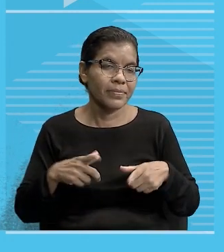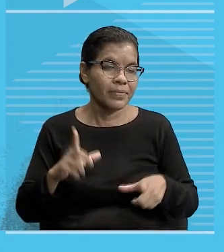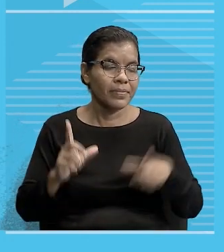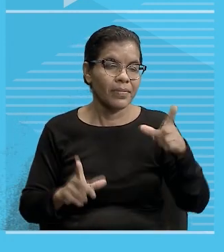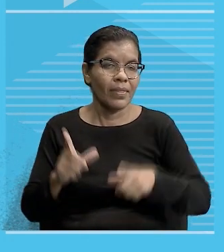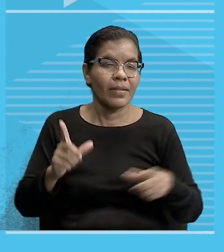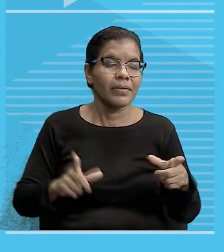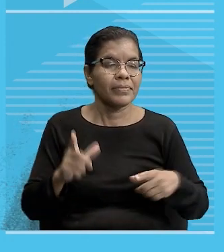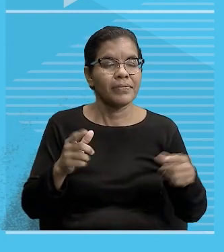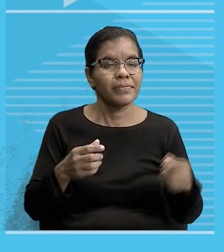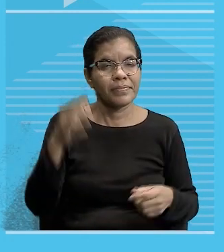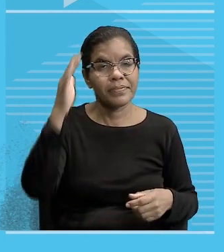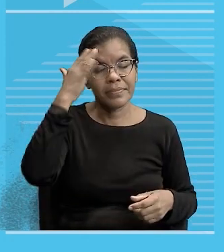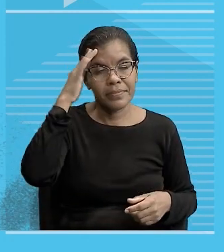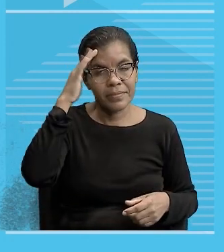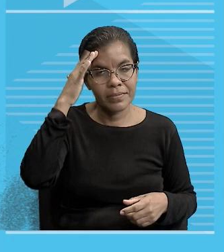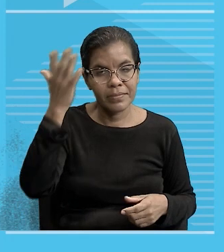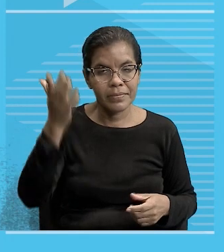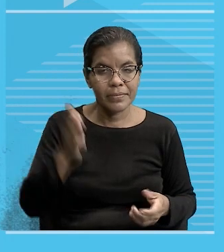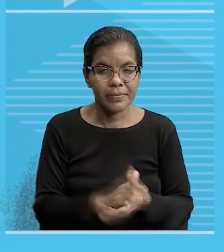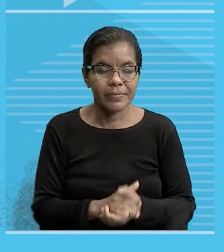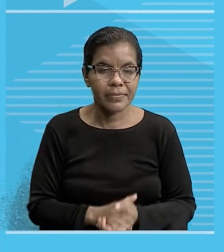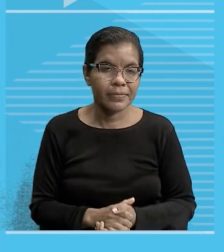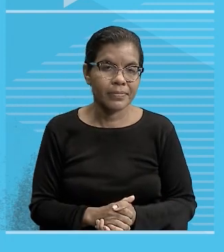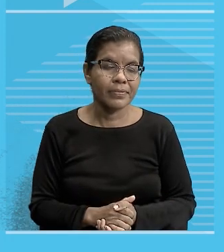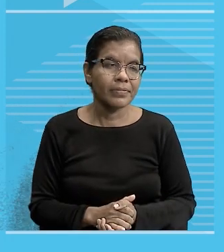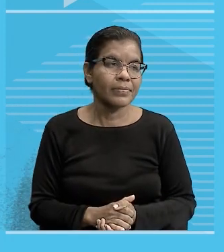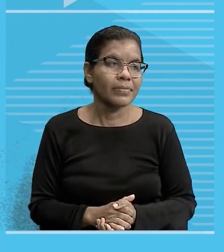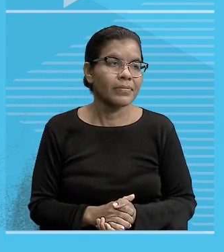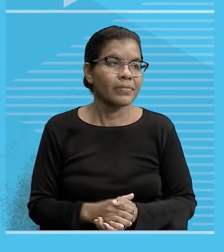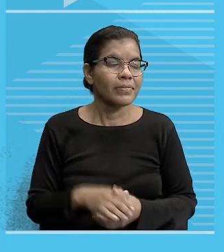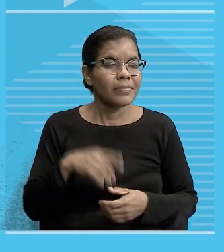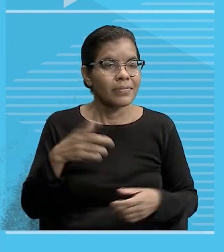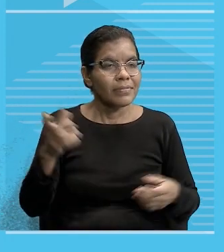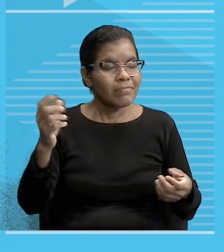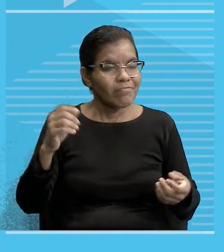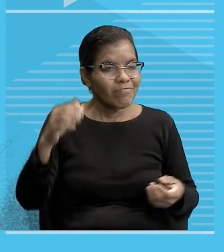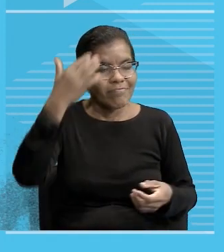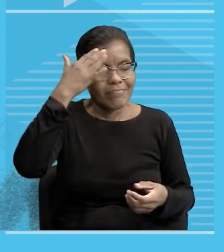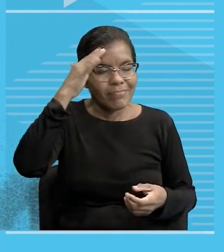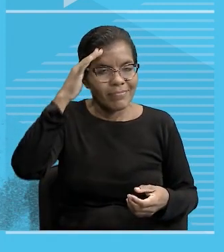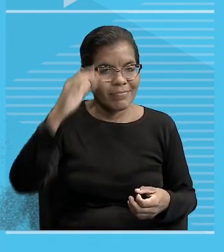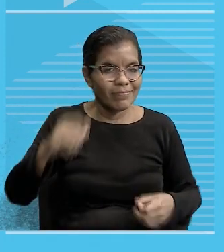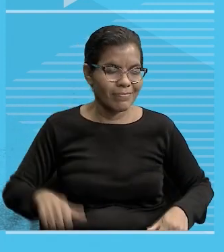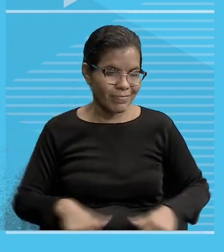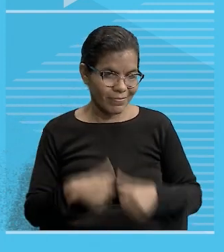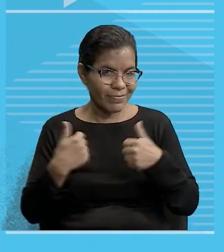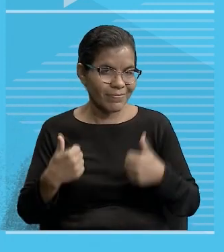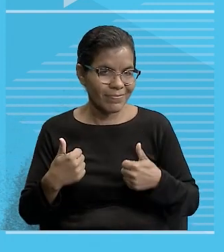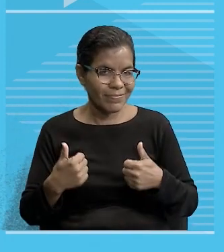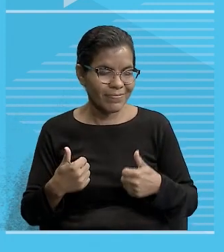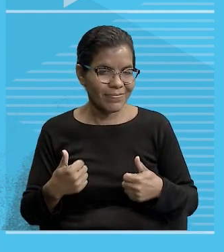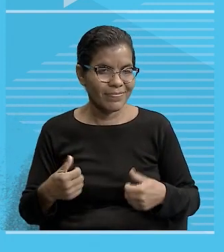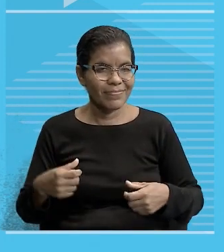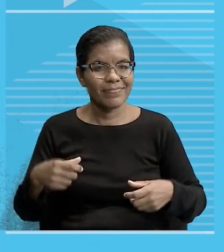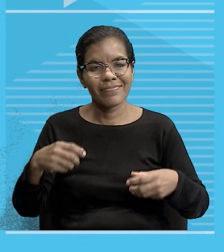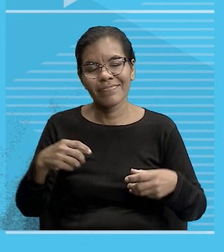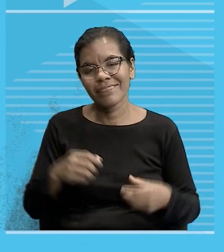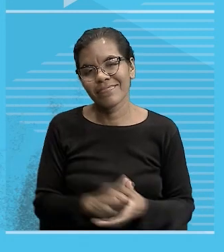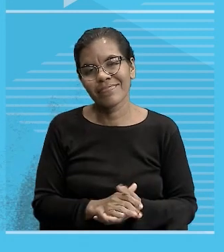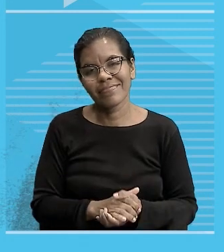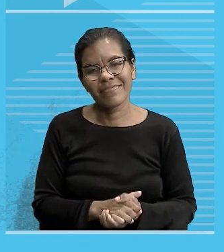para entender meus queridos são totalmente diferentes propagandas para você entender mais e melhor sobre o assunto de hoje